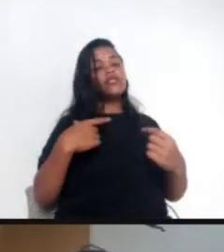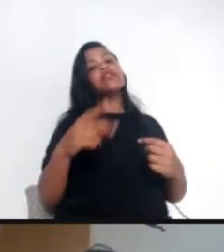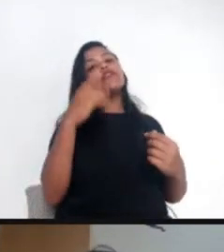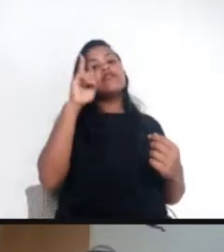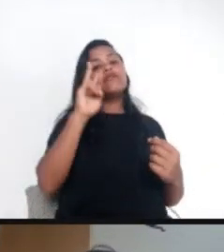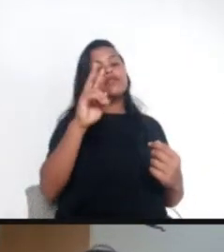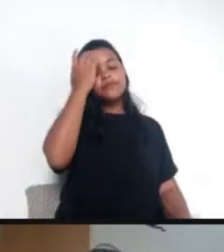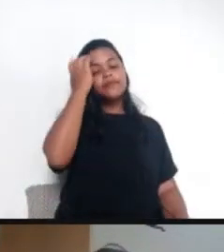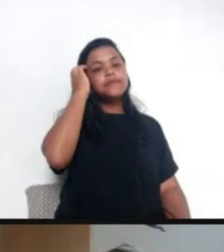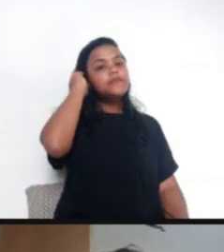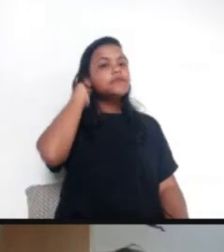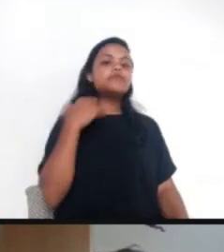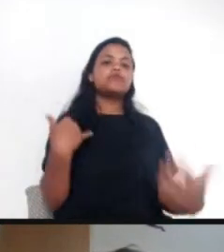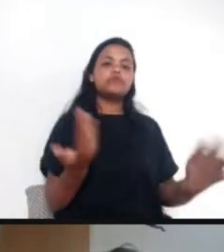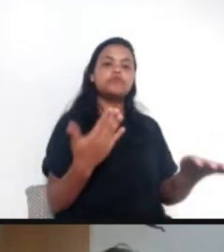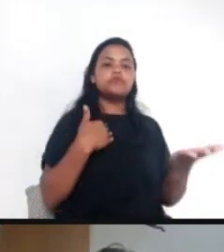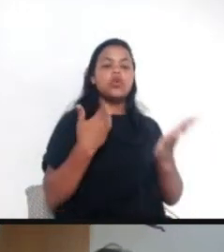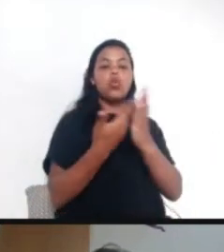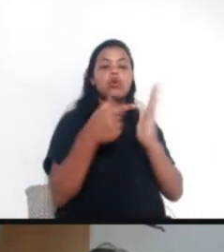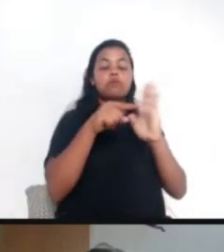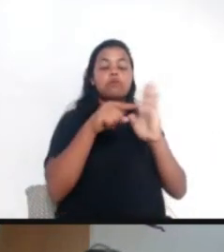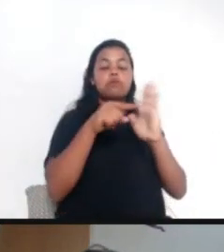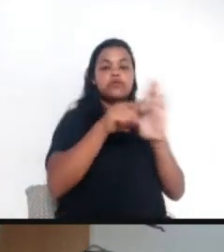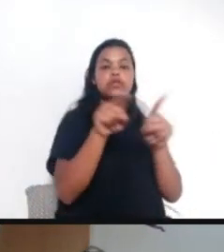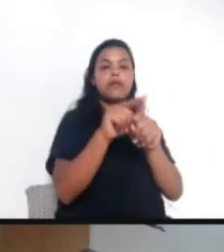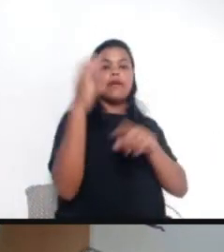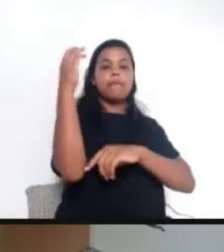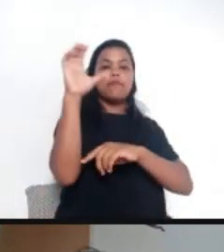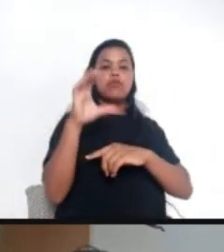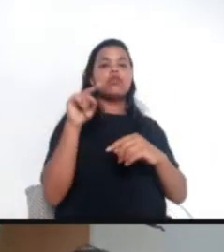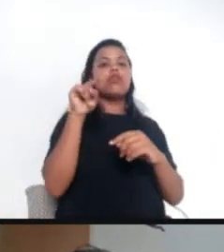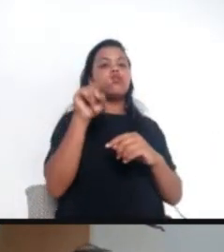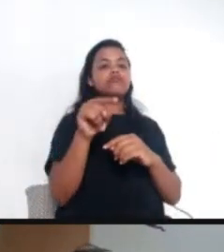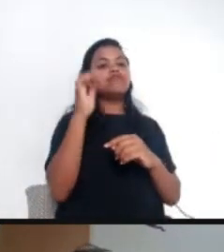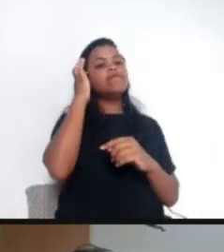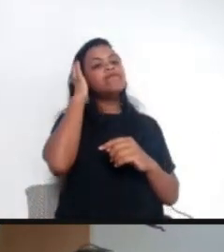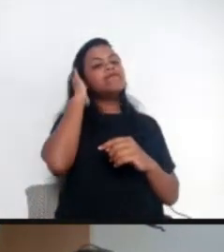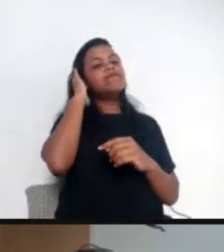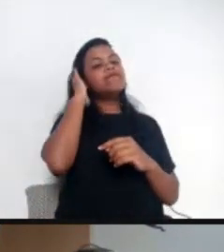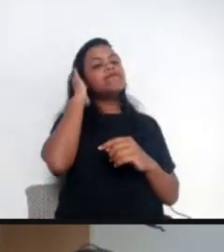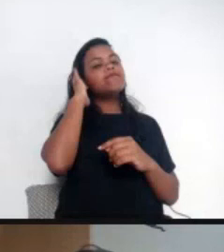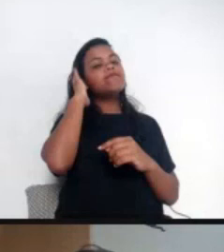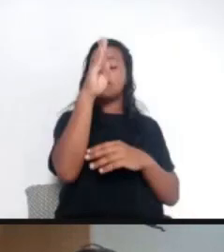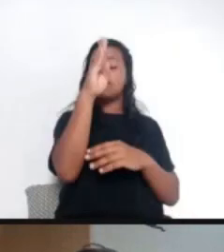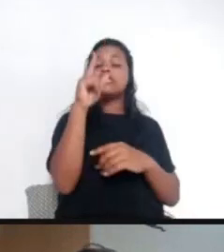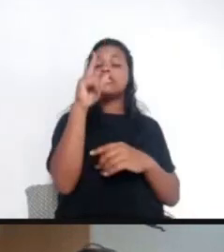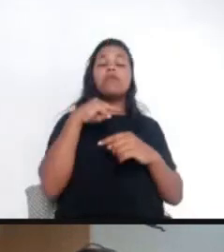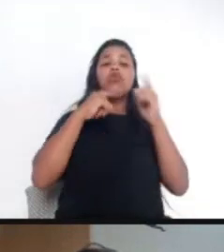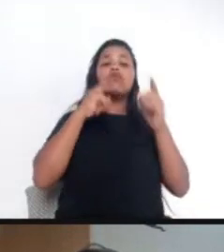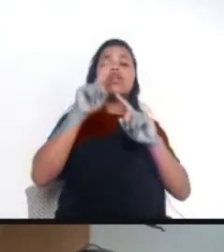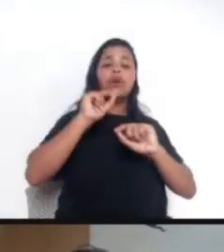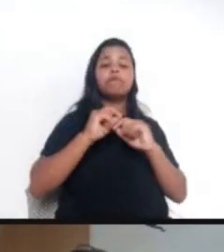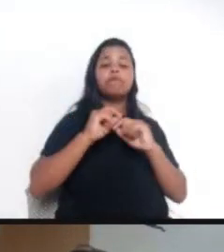Então, um outro estudo publicado no New England, então esse daqui, a principal dúvida que se tinha era que algumas